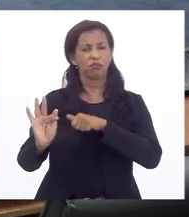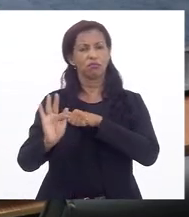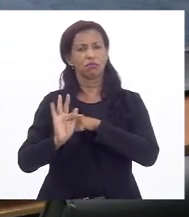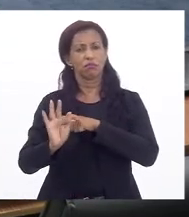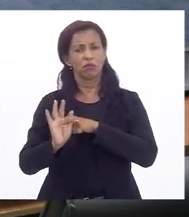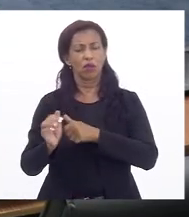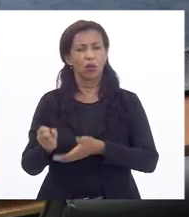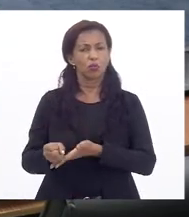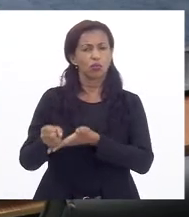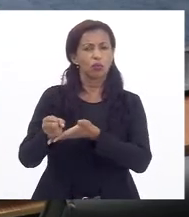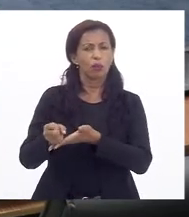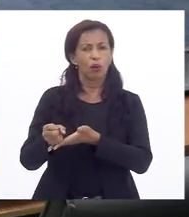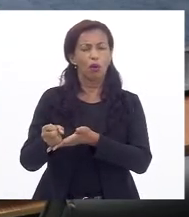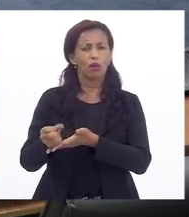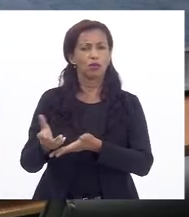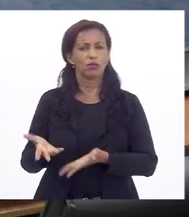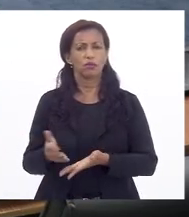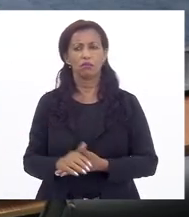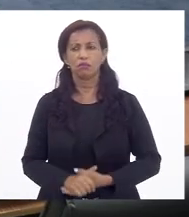suporte